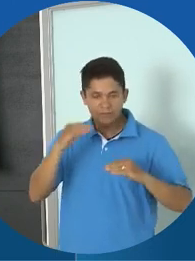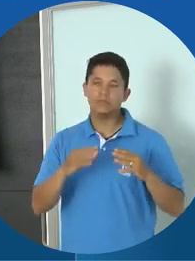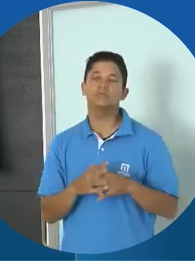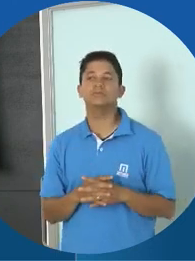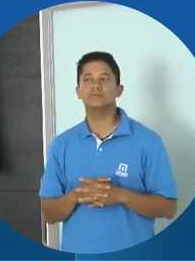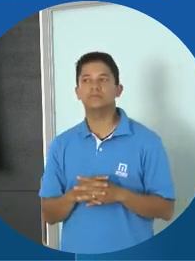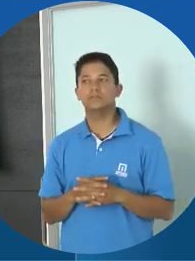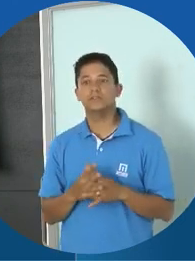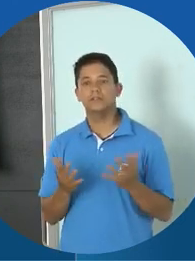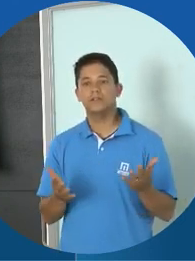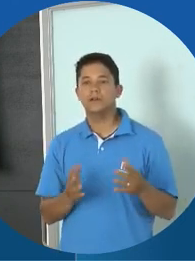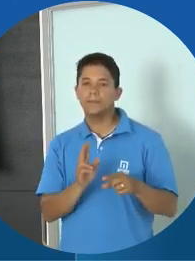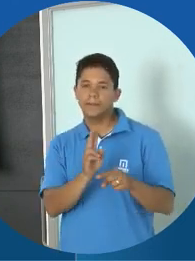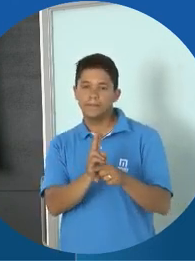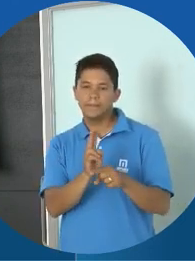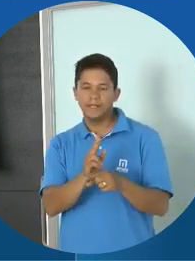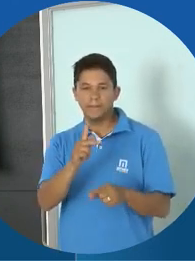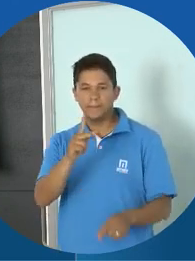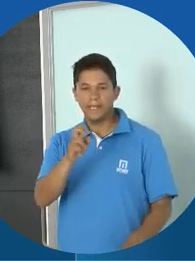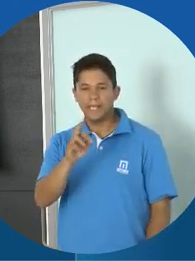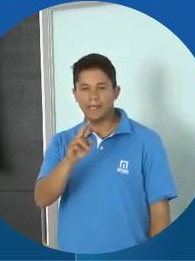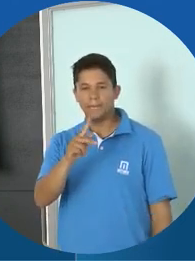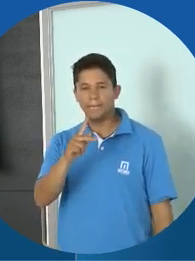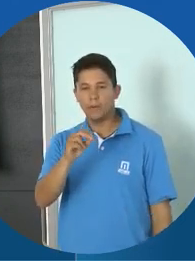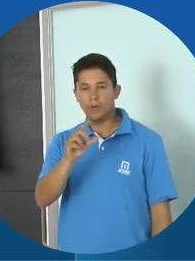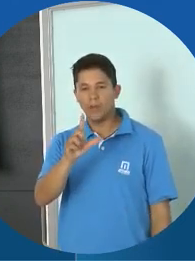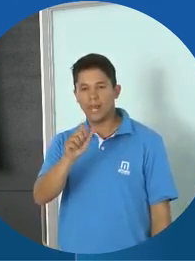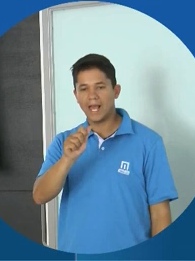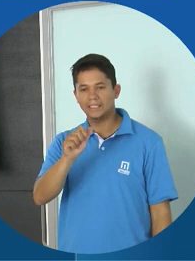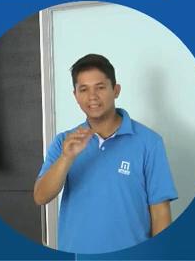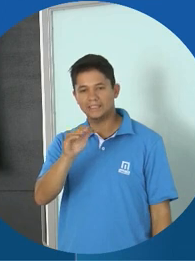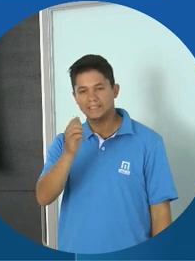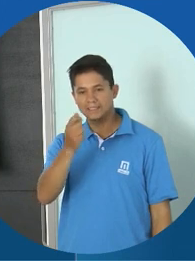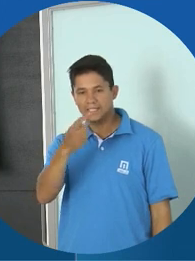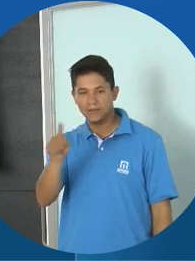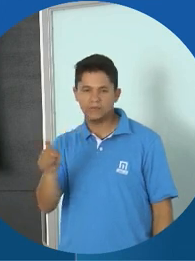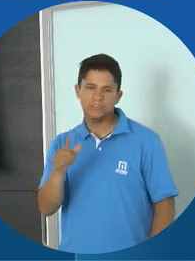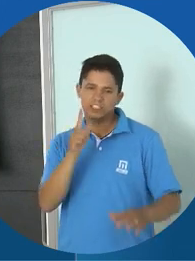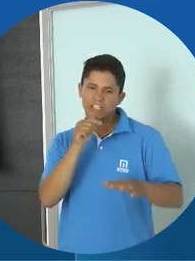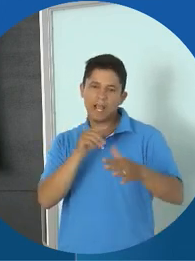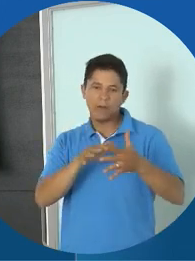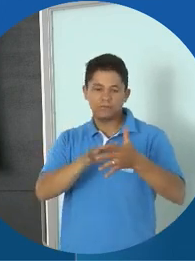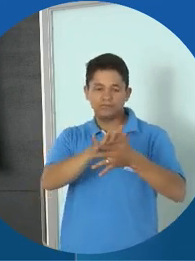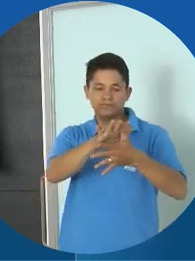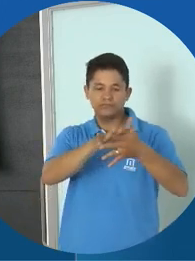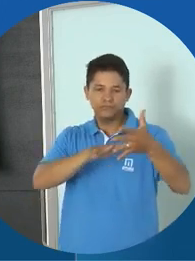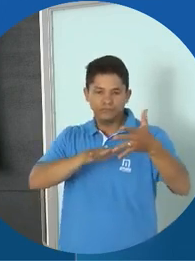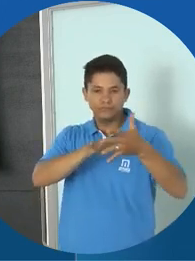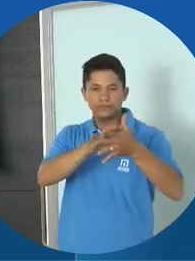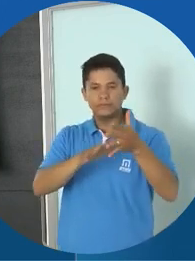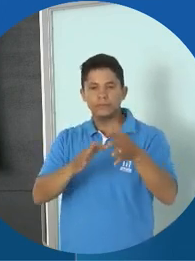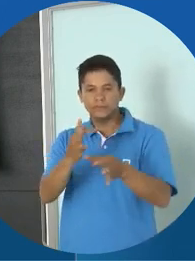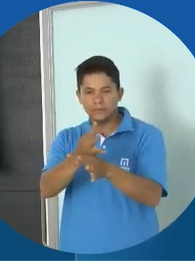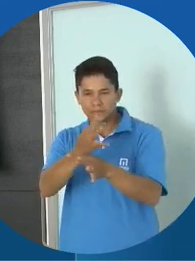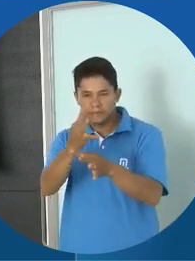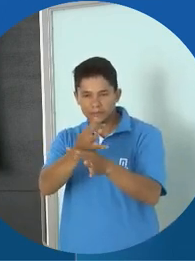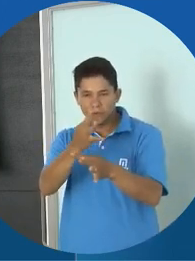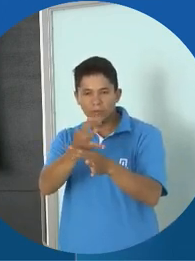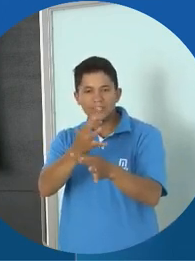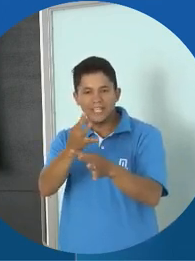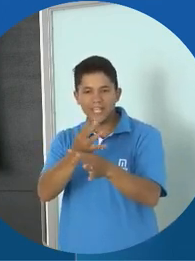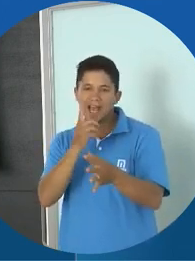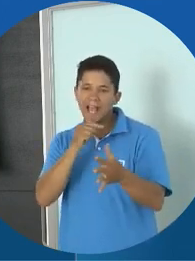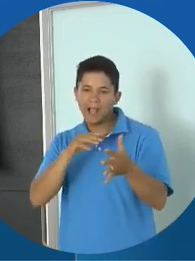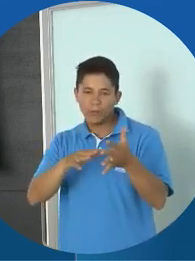para conter a percolação, o fluxo de água. E a gente entra aqui um pouco